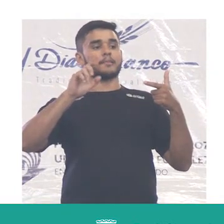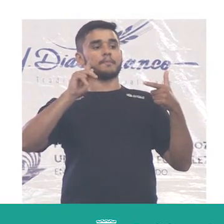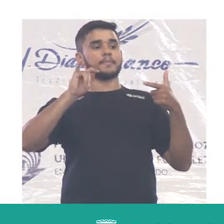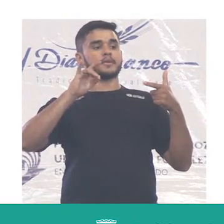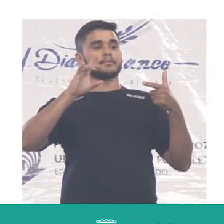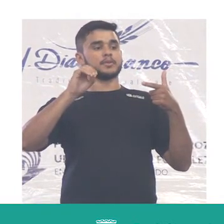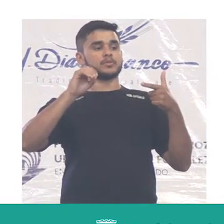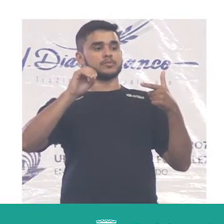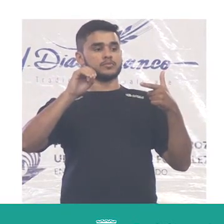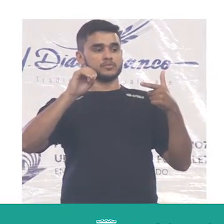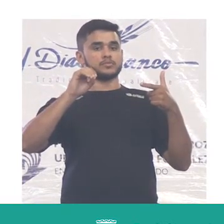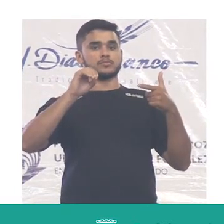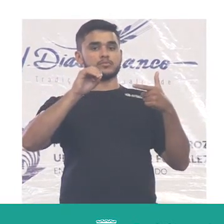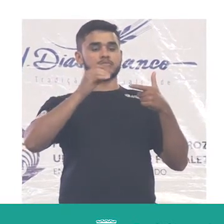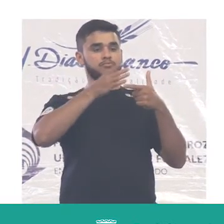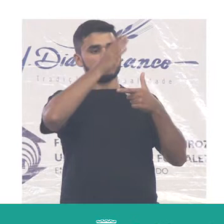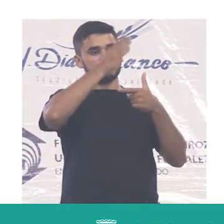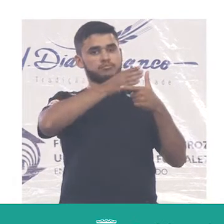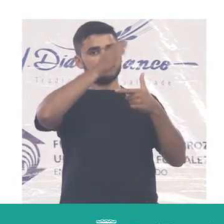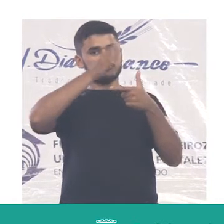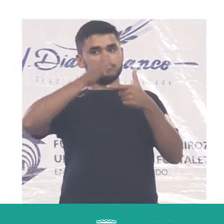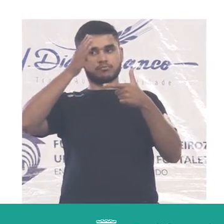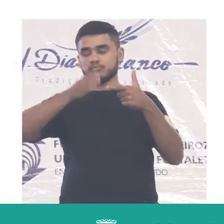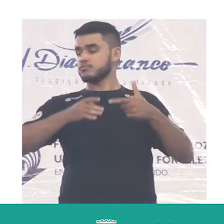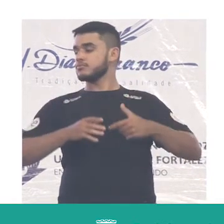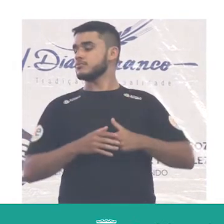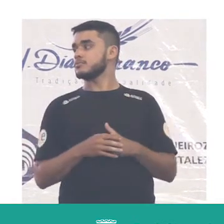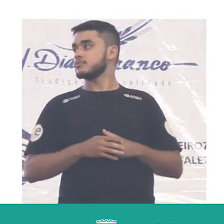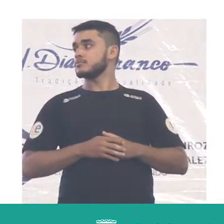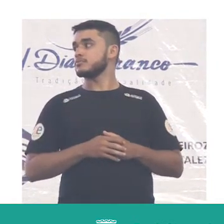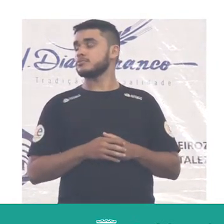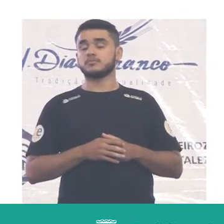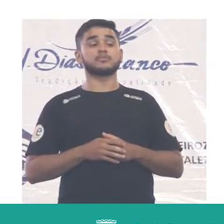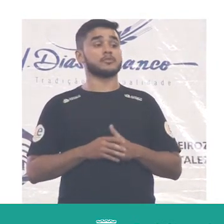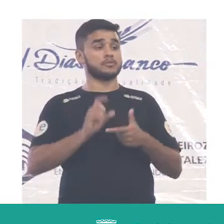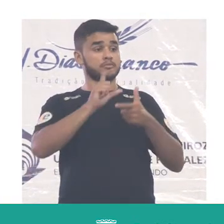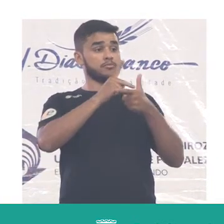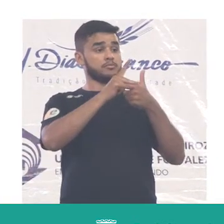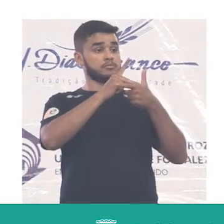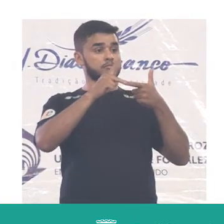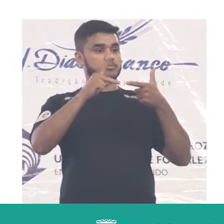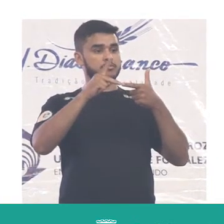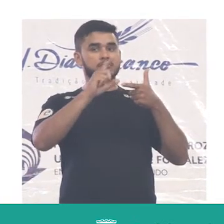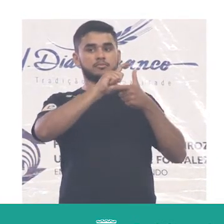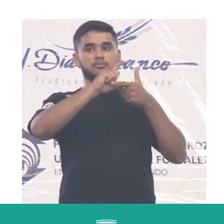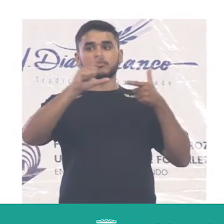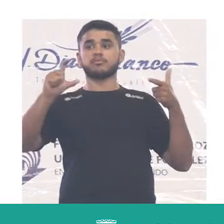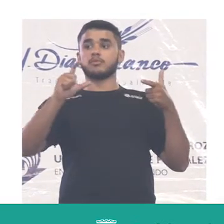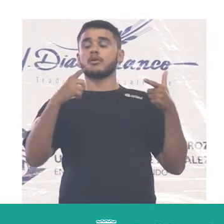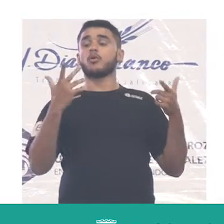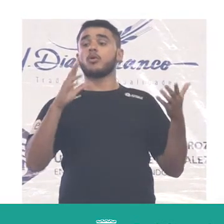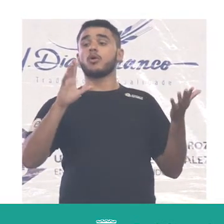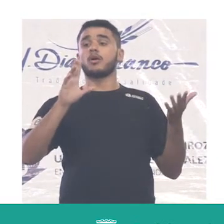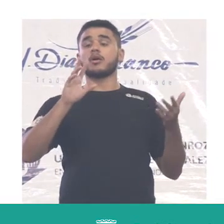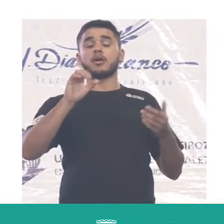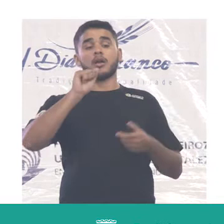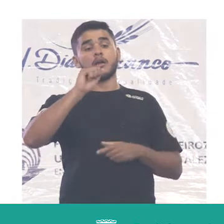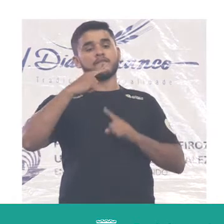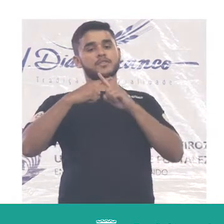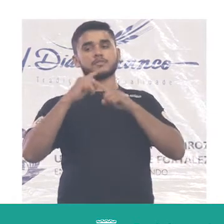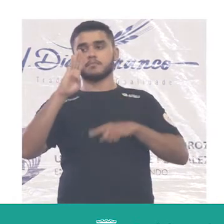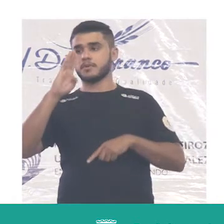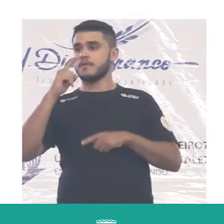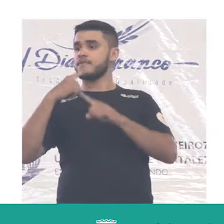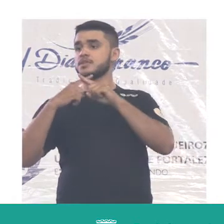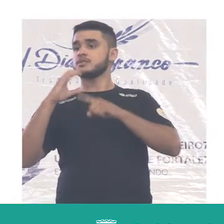de um paralelepípedo. Opa, ficou fácil, né? Porque se é paralelepípedo, eu já sei como é que é o volume. Como é que é? A vezes B vezes